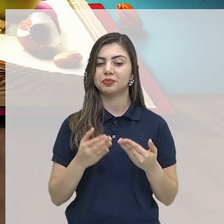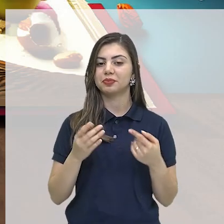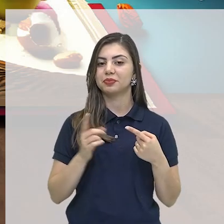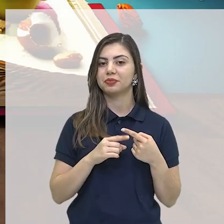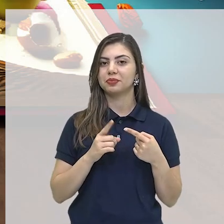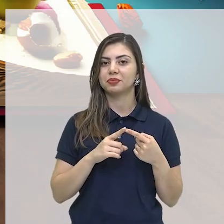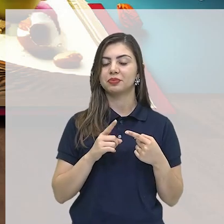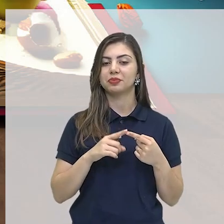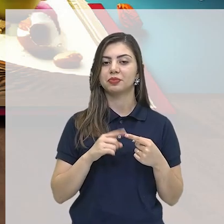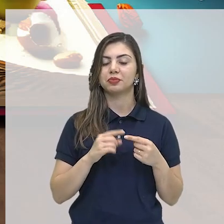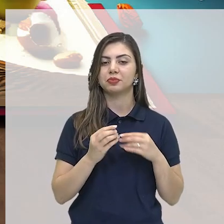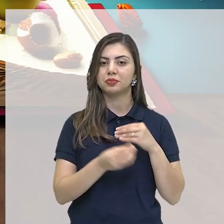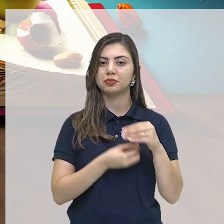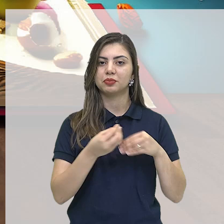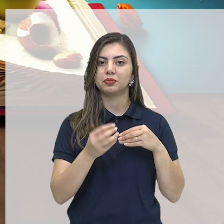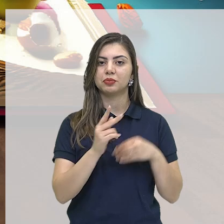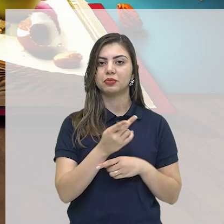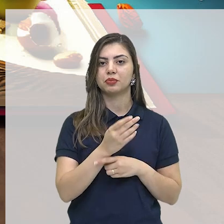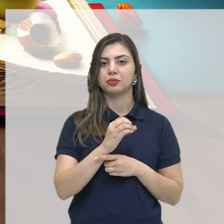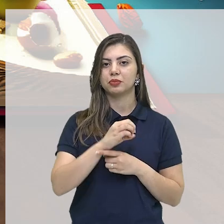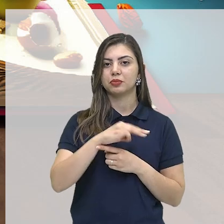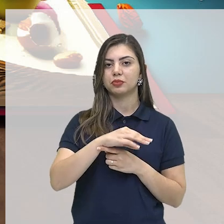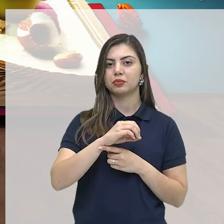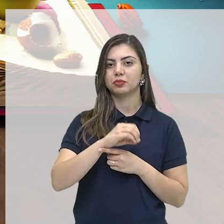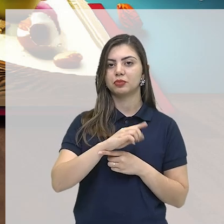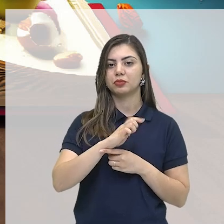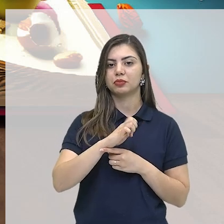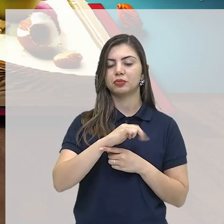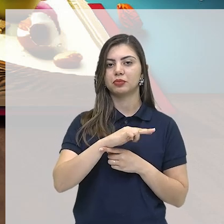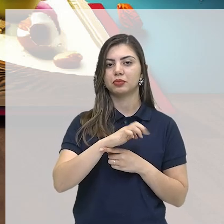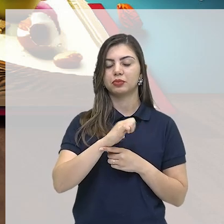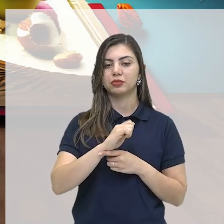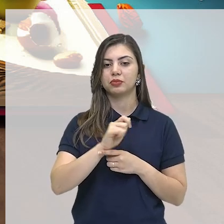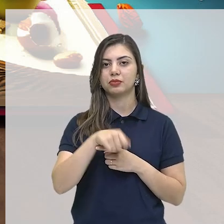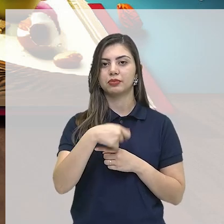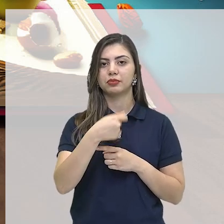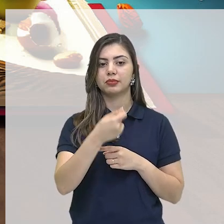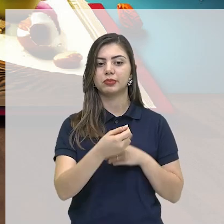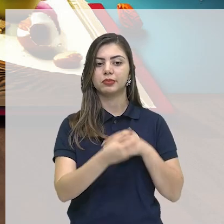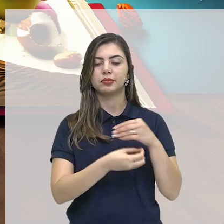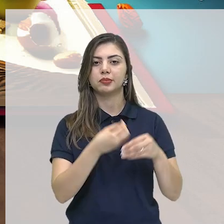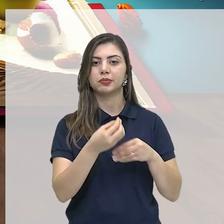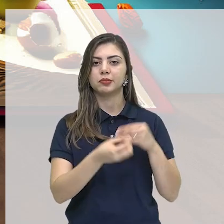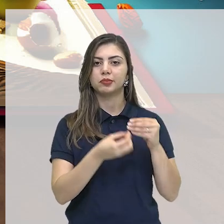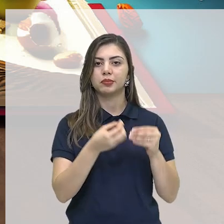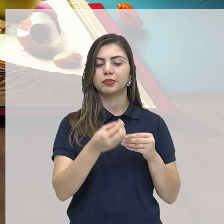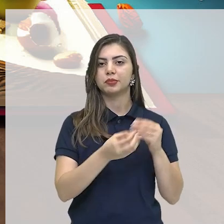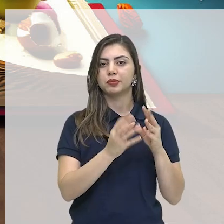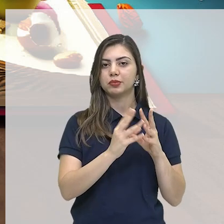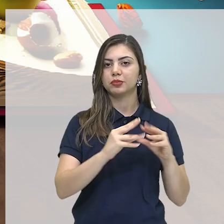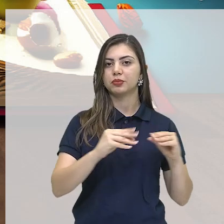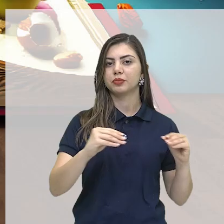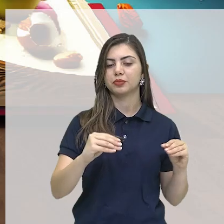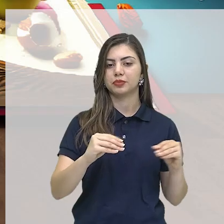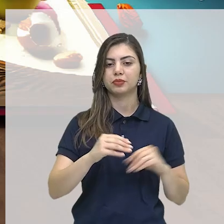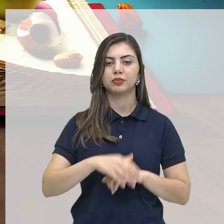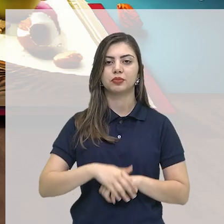pelas homogêneas, né? Vamos falar sobre essas misturas, exemplificando,